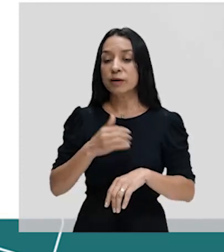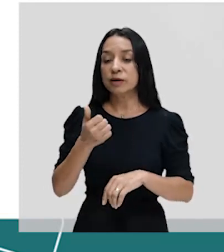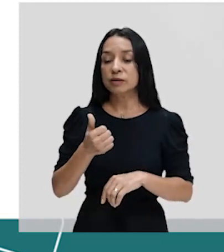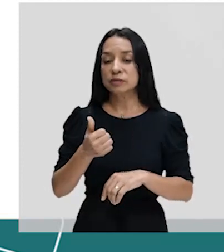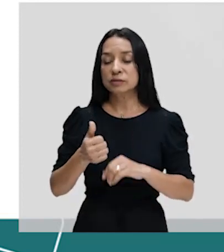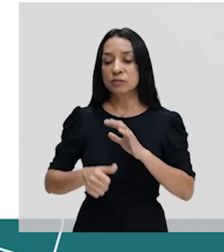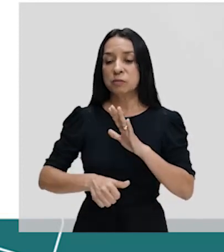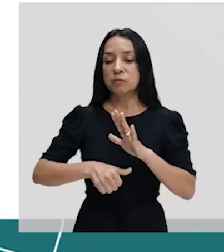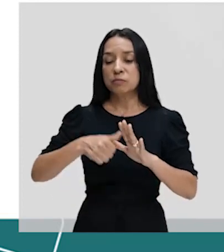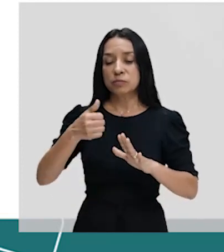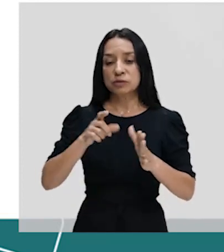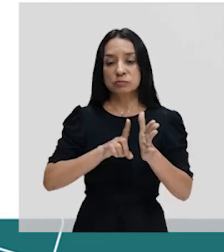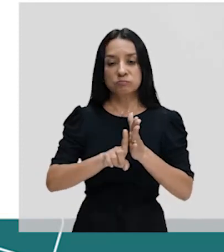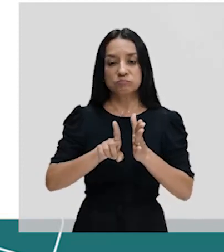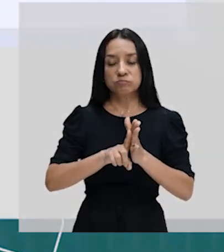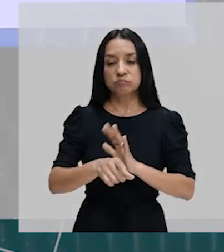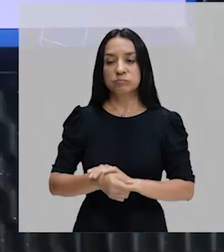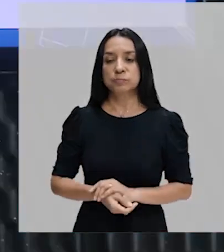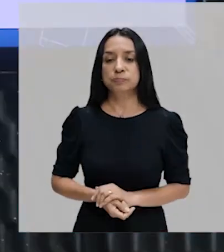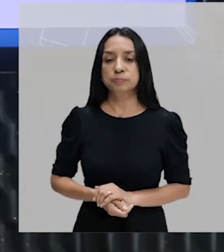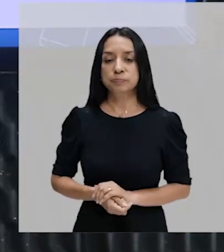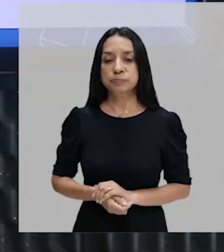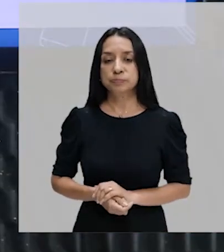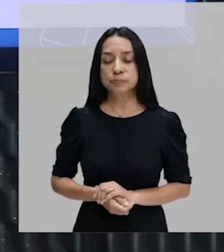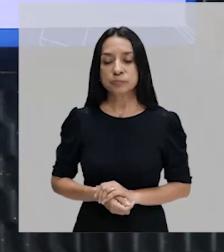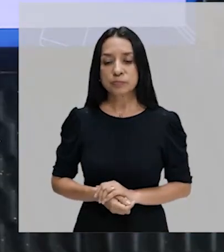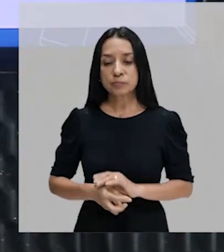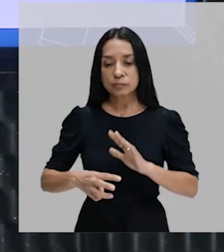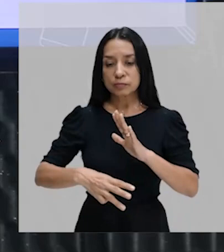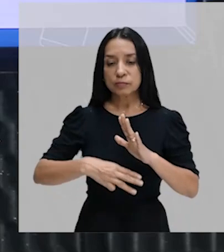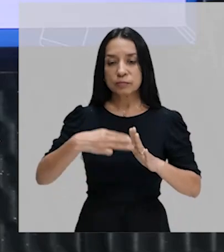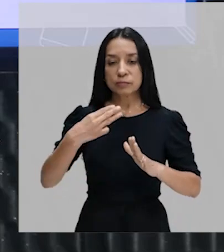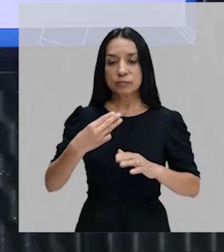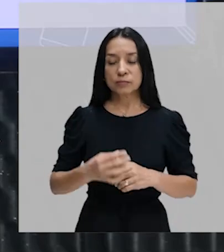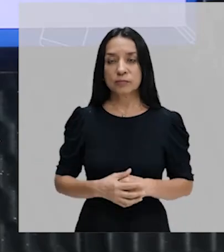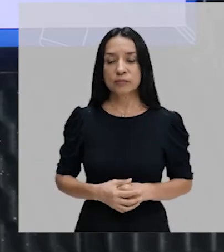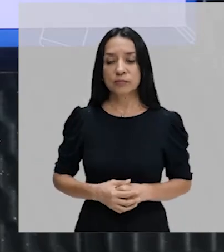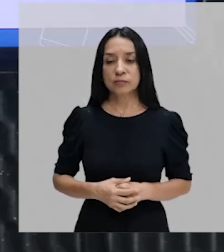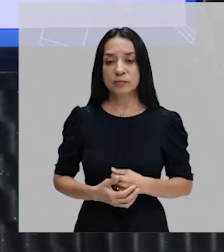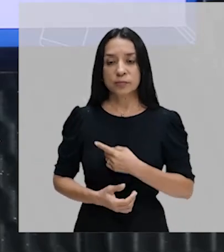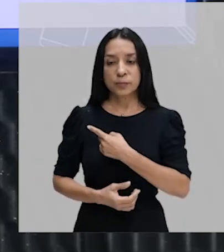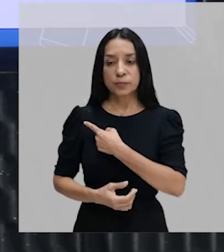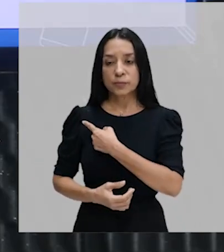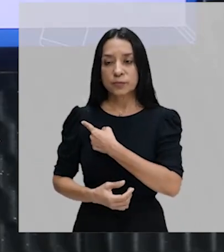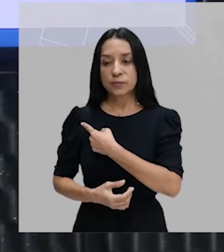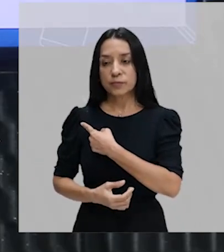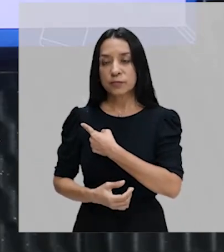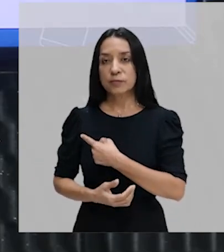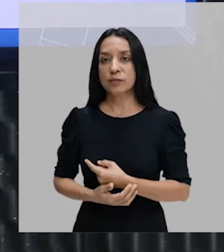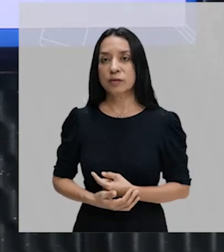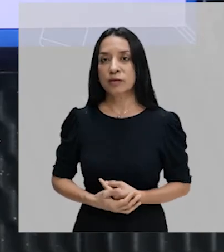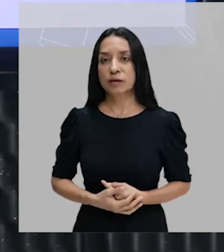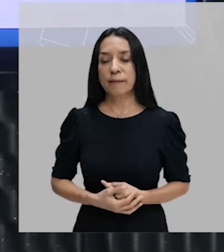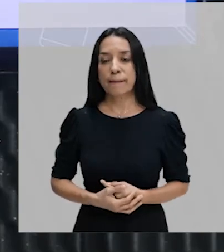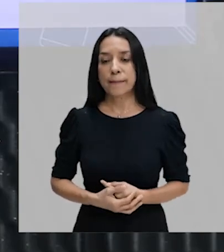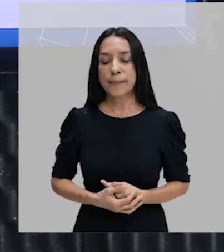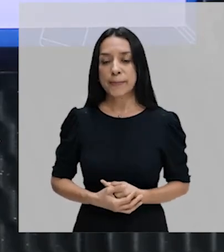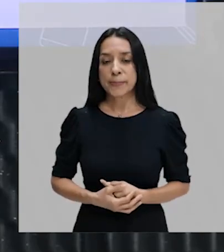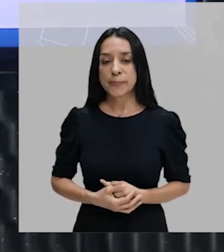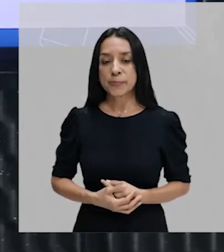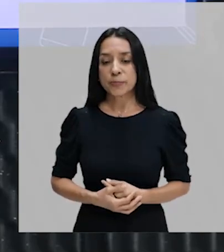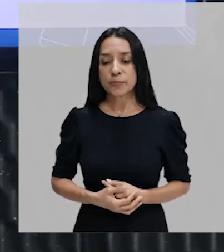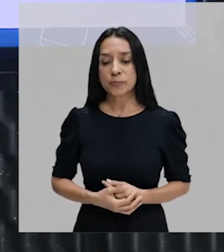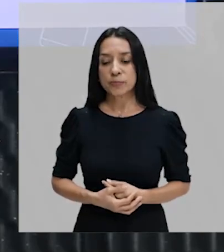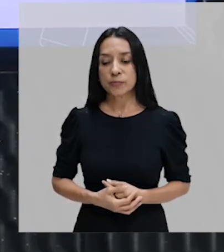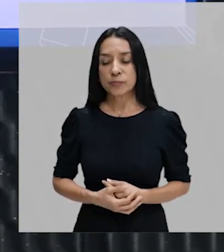passar para a terceira, questão de número 3, tá? Olha só. Em cada caso, reescreva o conjunto dado